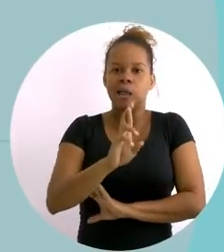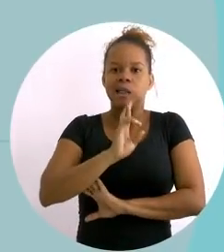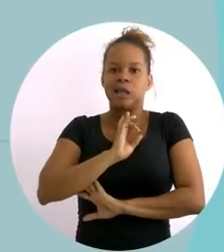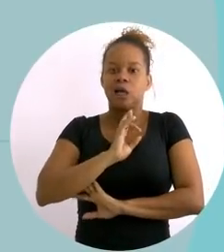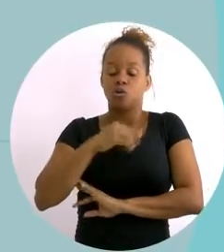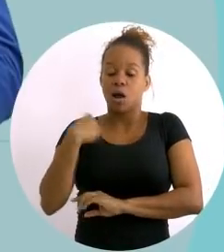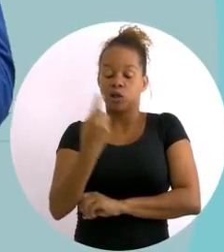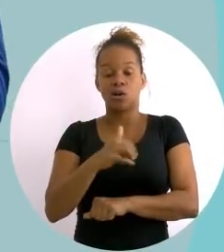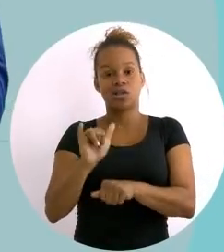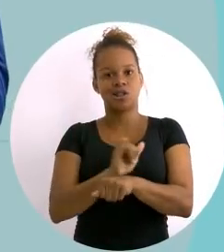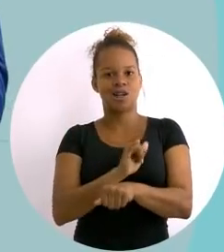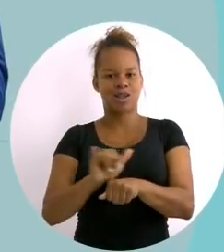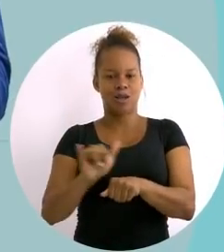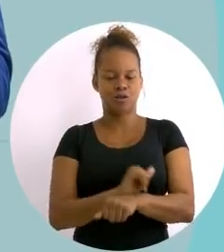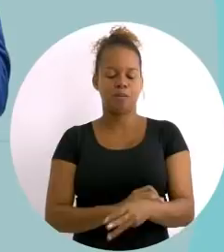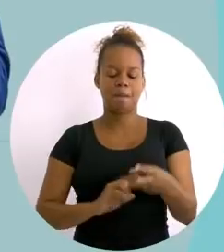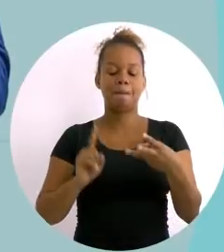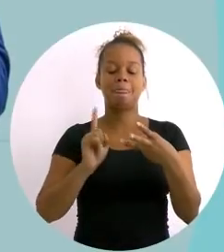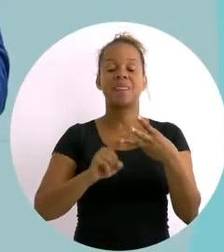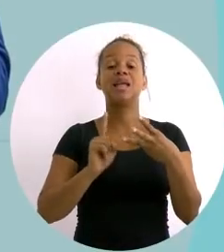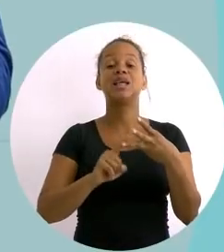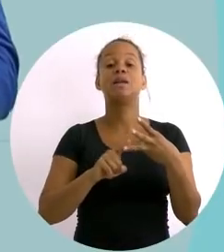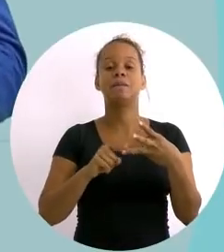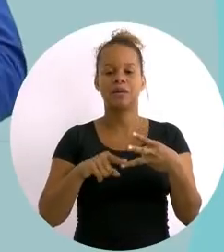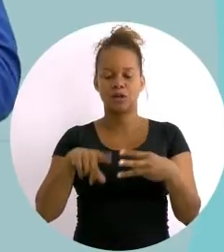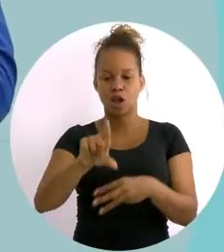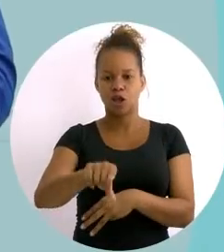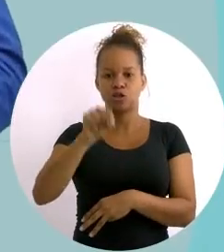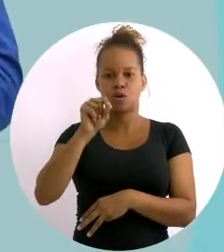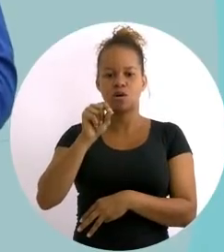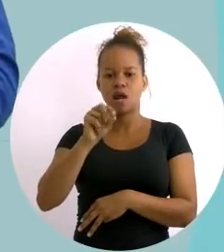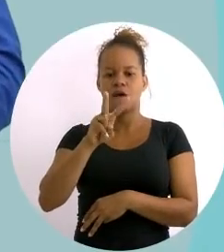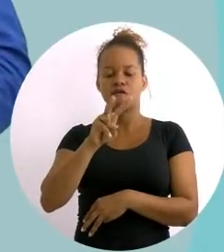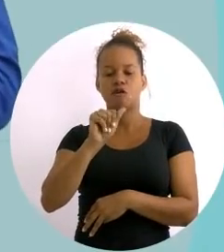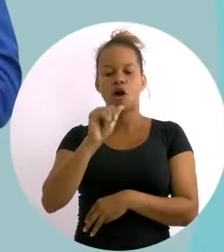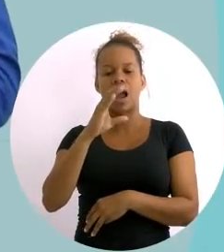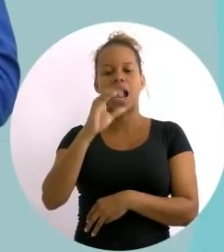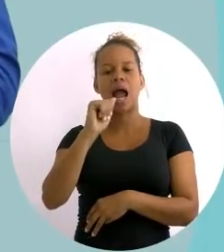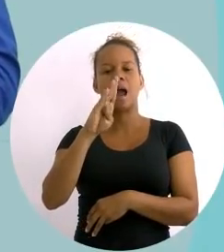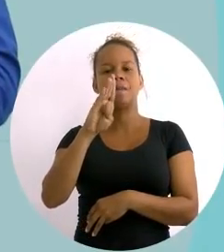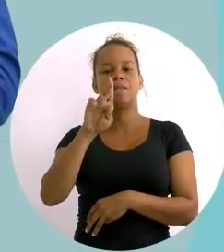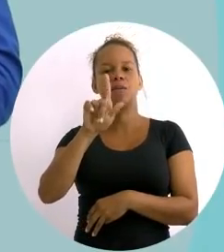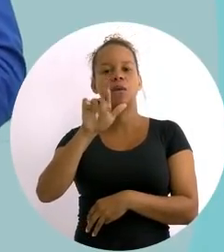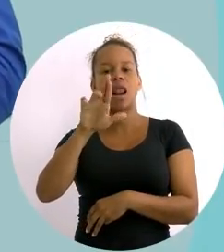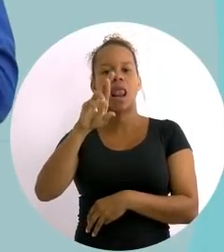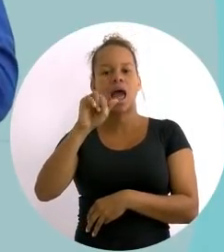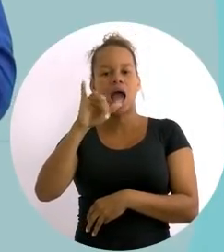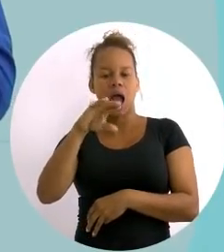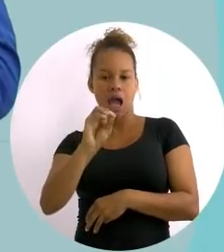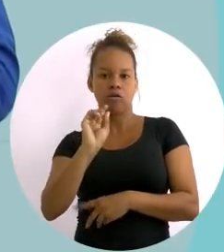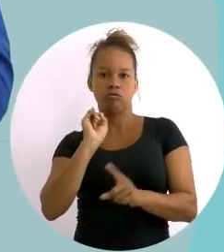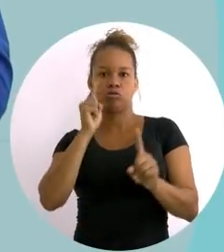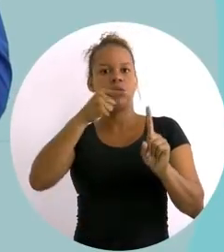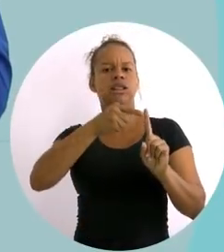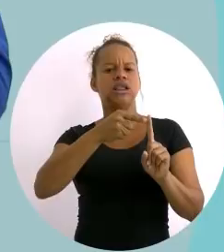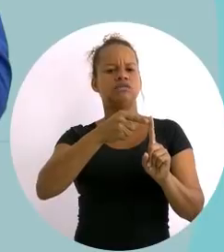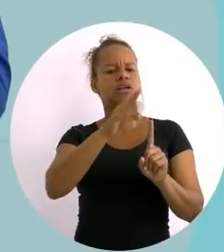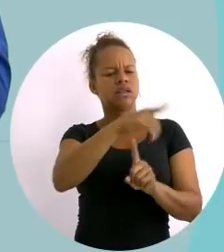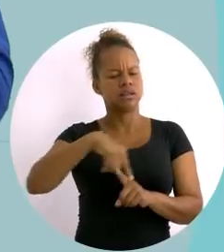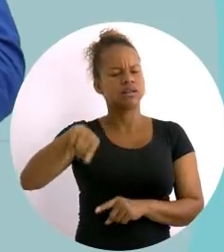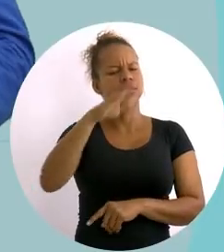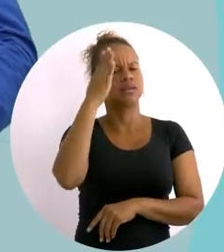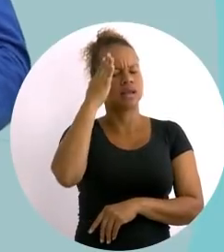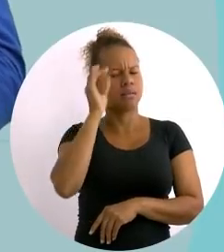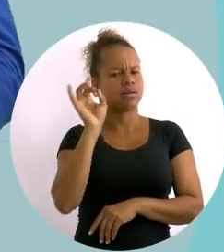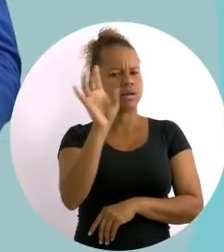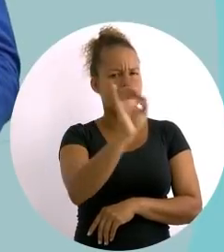nossas estratégias. Terceiro passo, escolher o vocabulário específico. Nós sabemos que cada